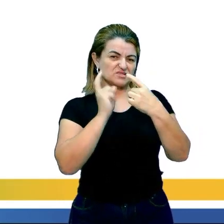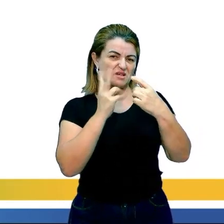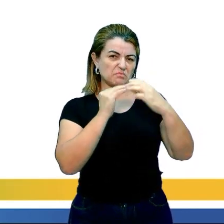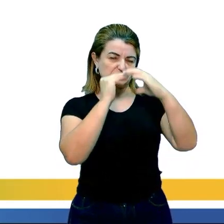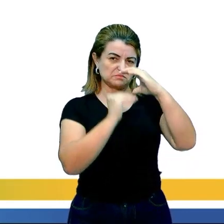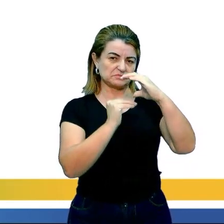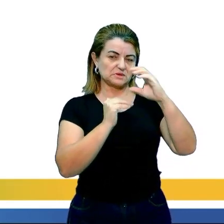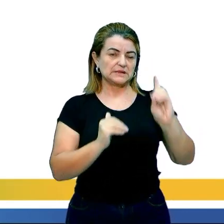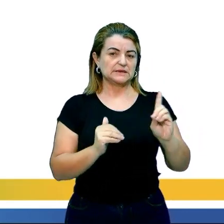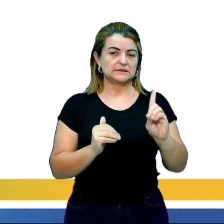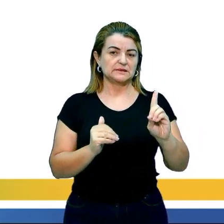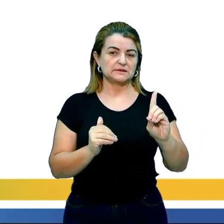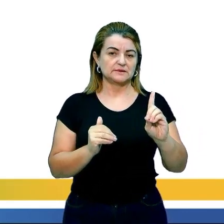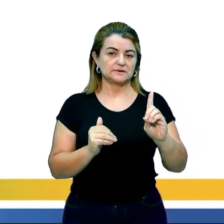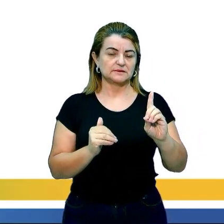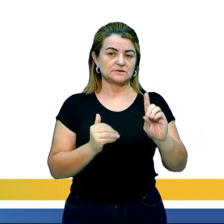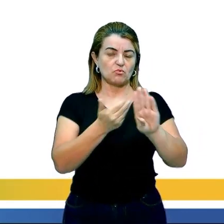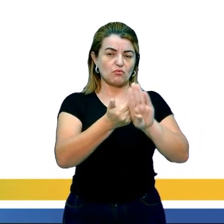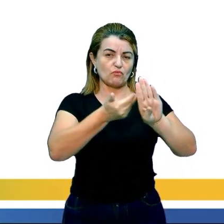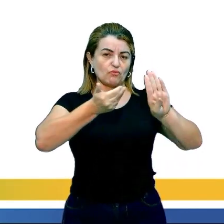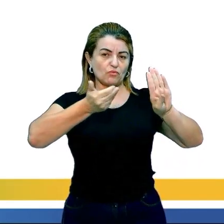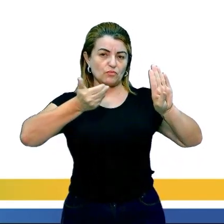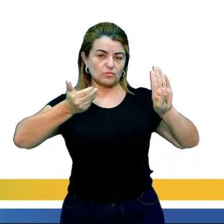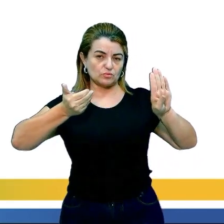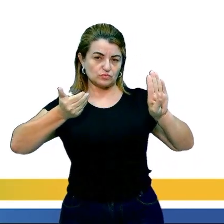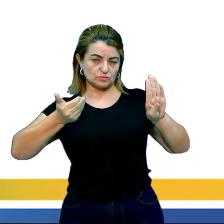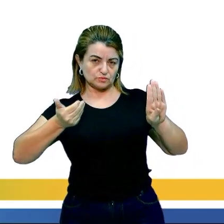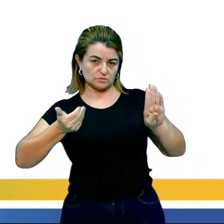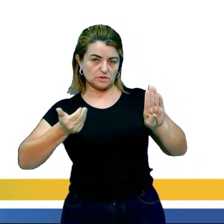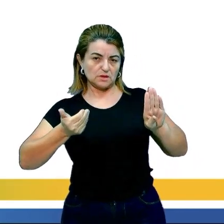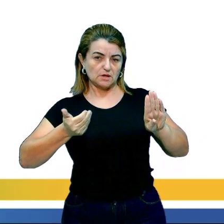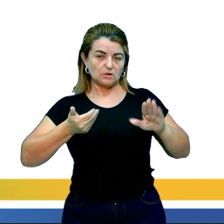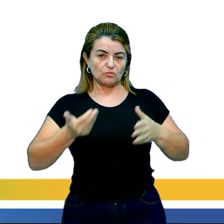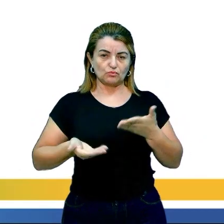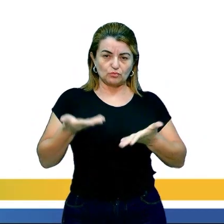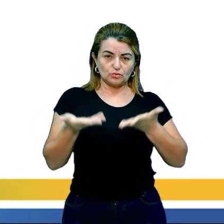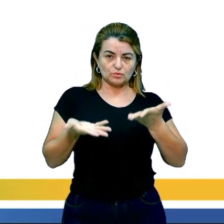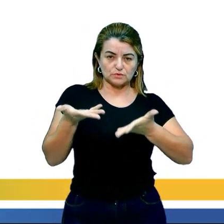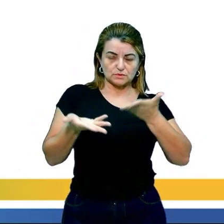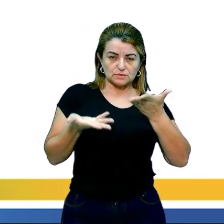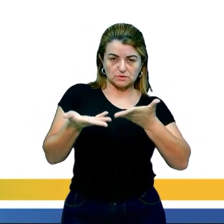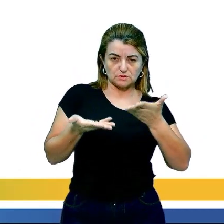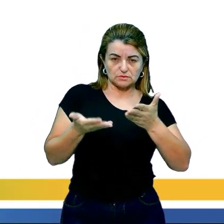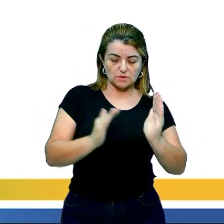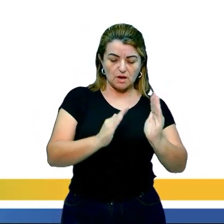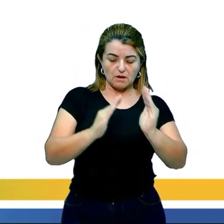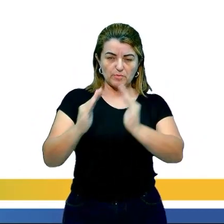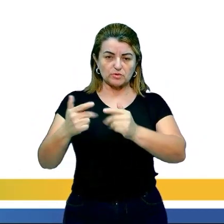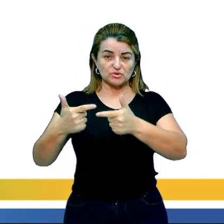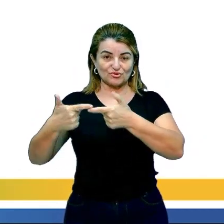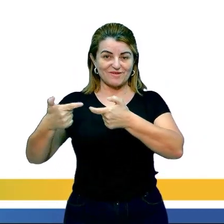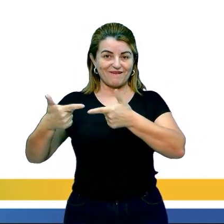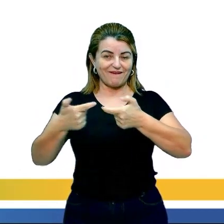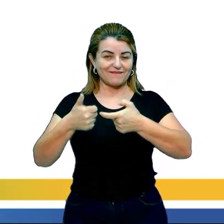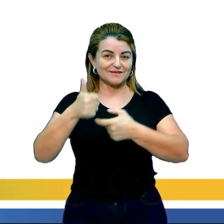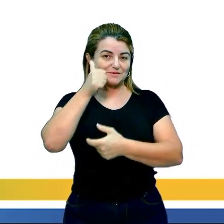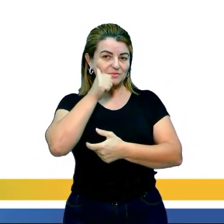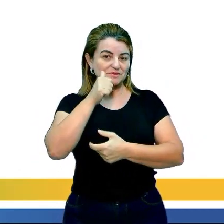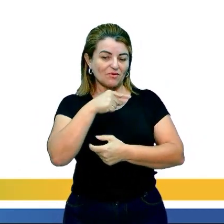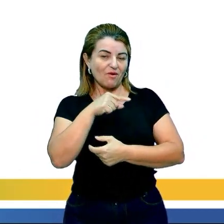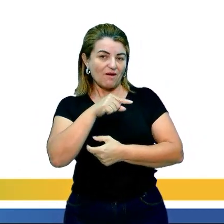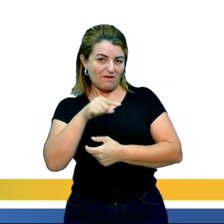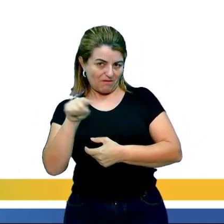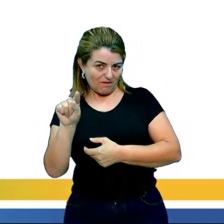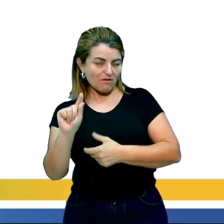de seu afastamento das funções doméstica em períodos de guerra as mulheres atenienses elas iam